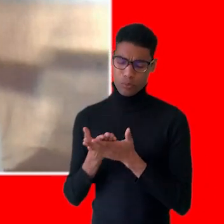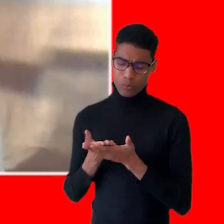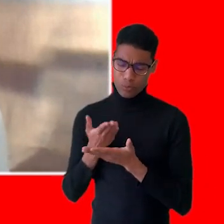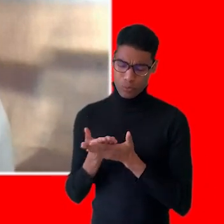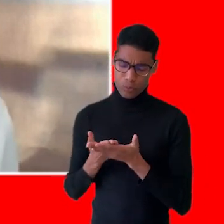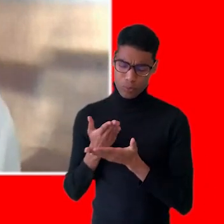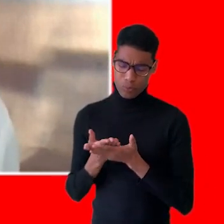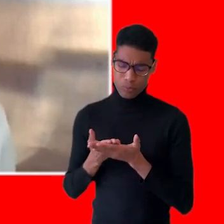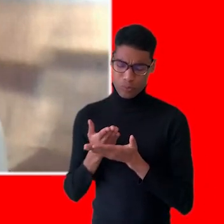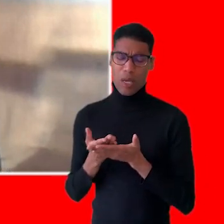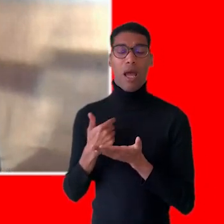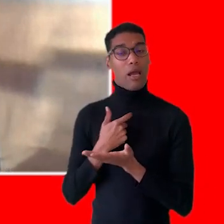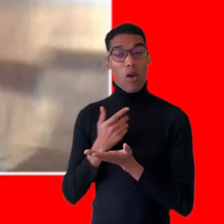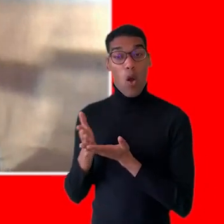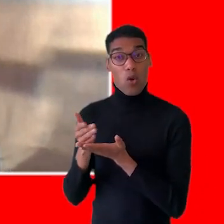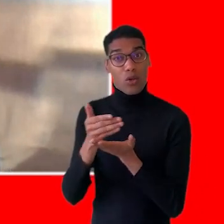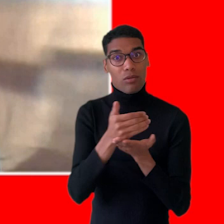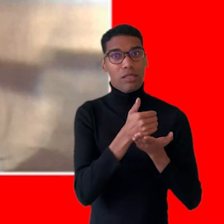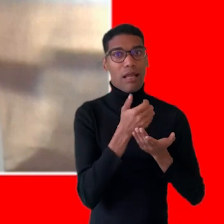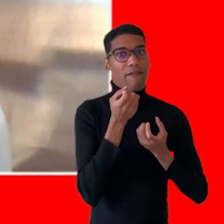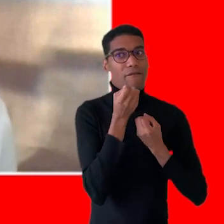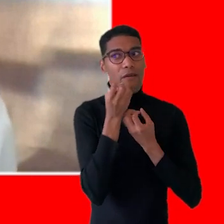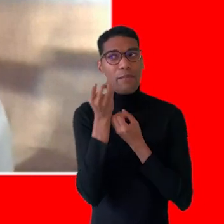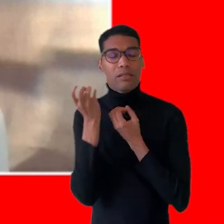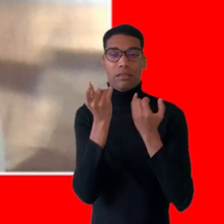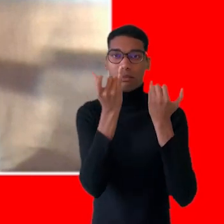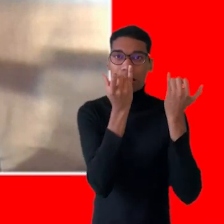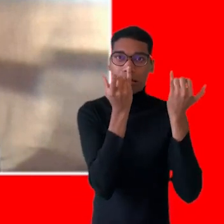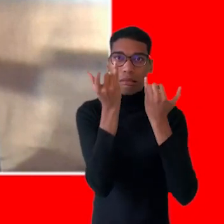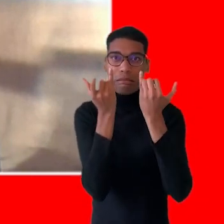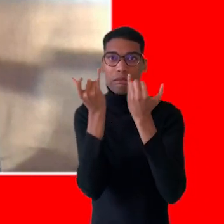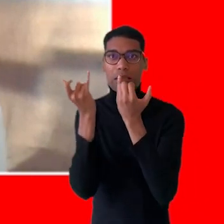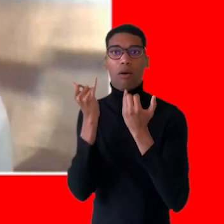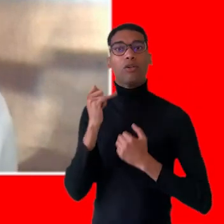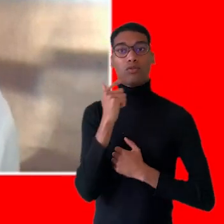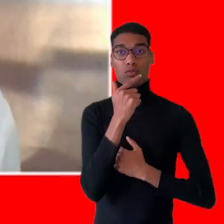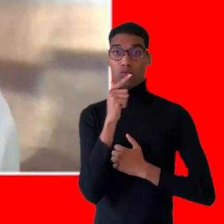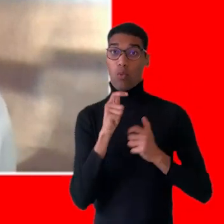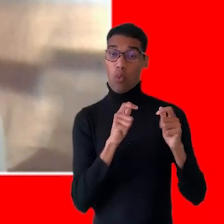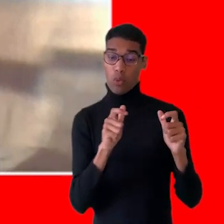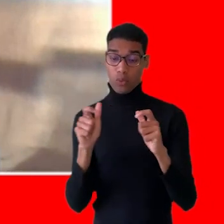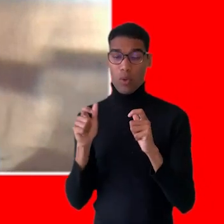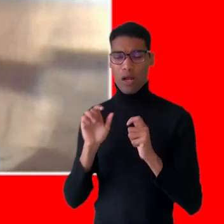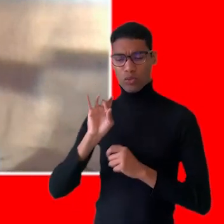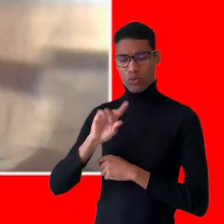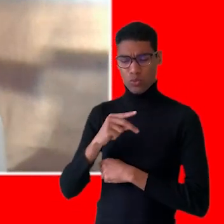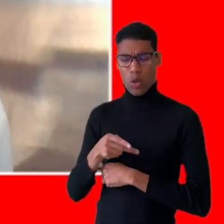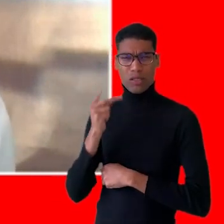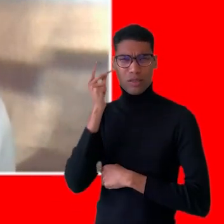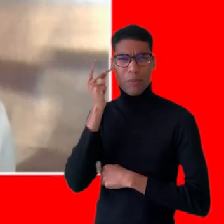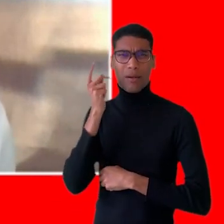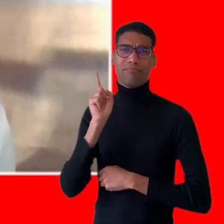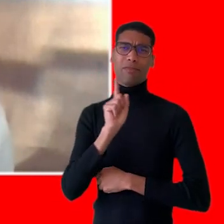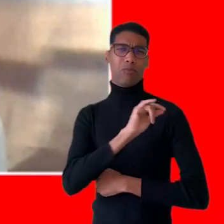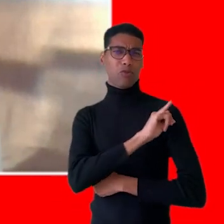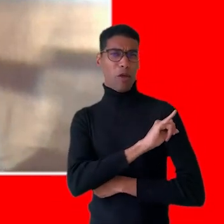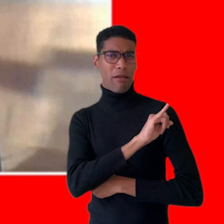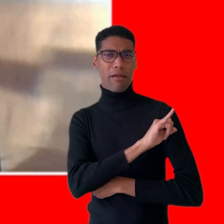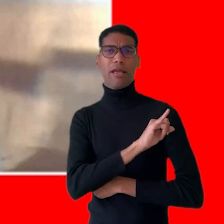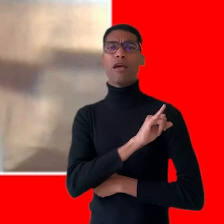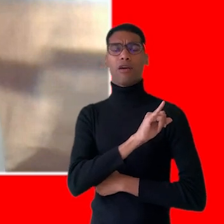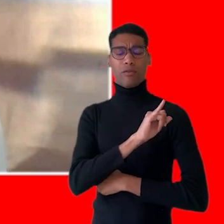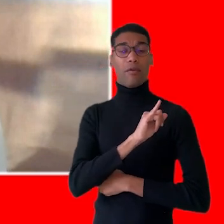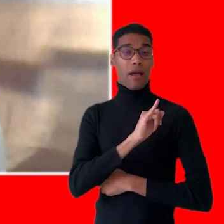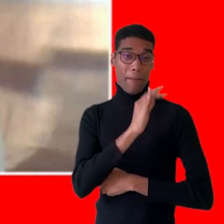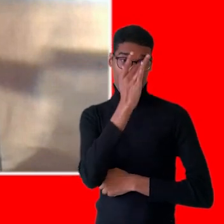tempo, eu também fui coletando informações, dados de outros lugares, não só de São Paulo, do Rio de